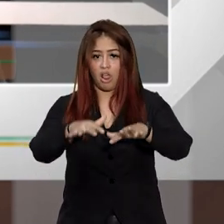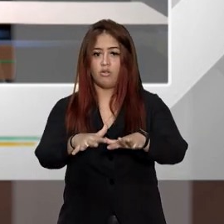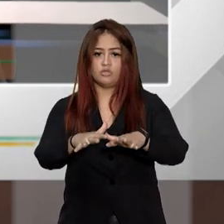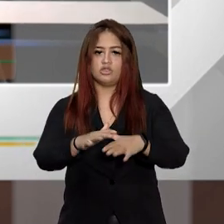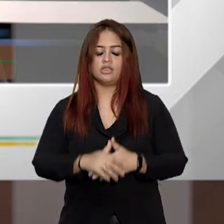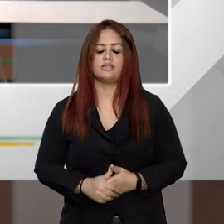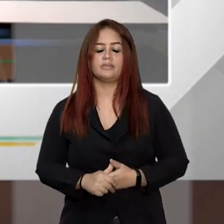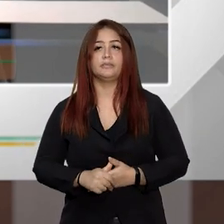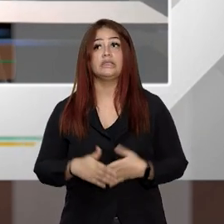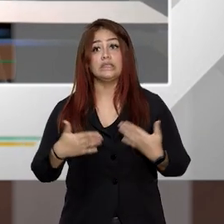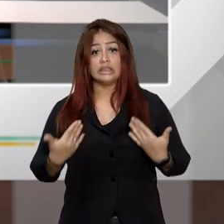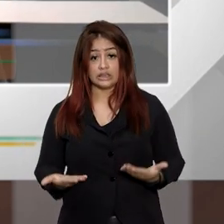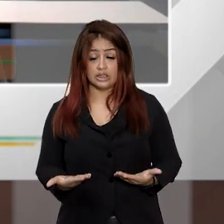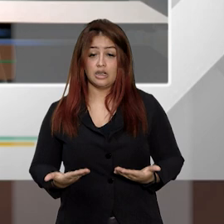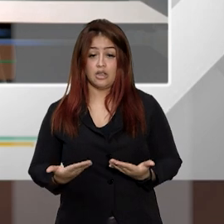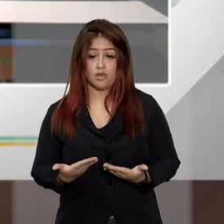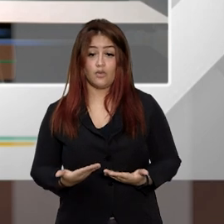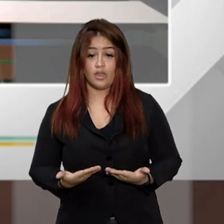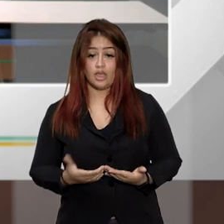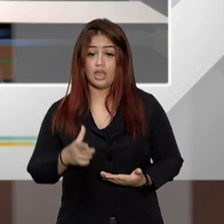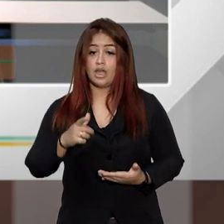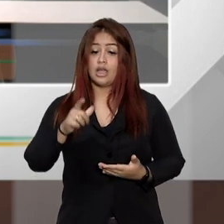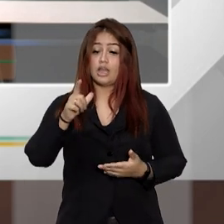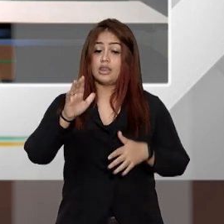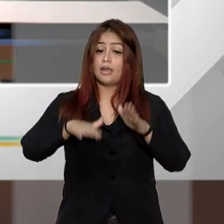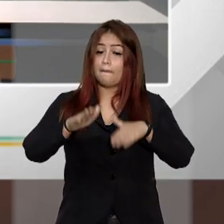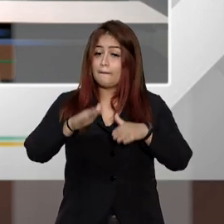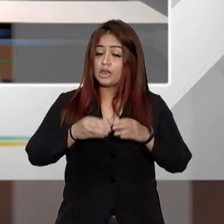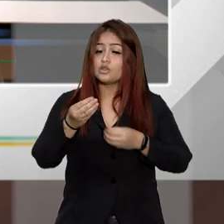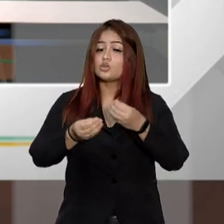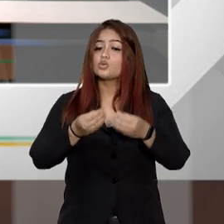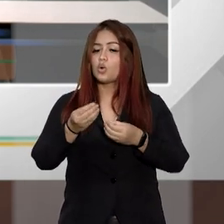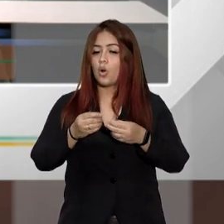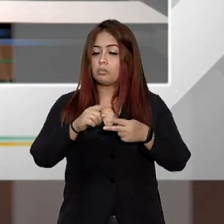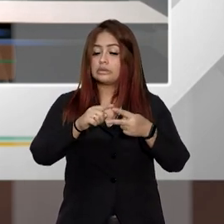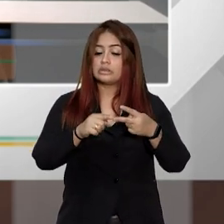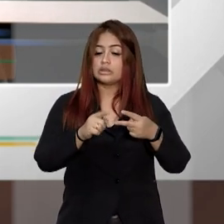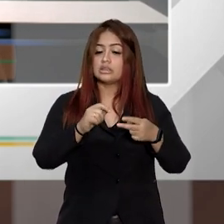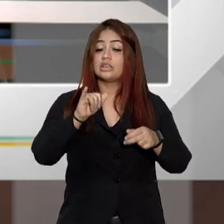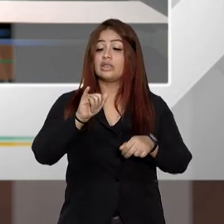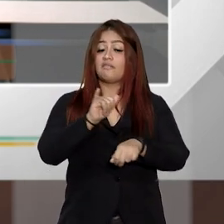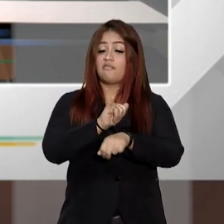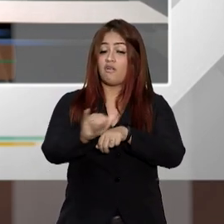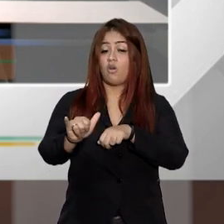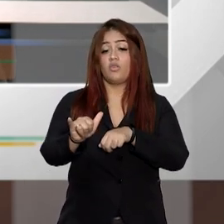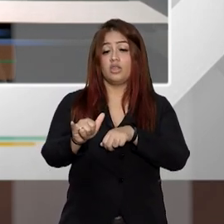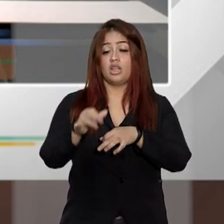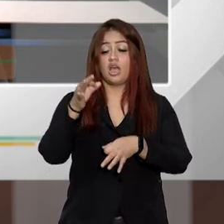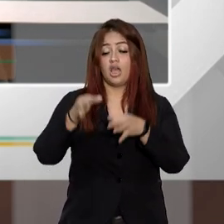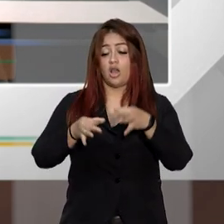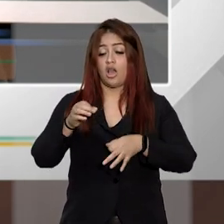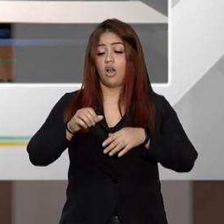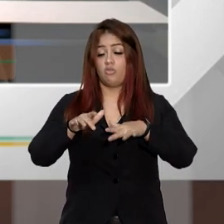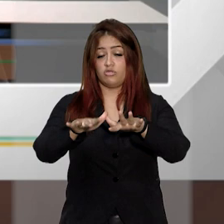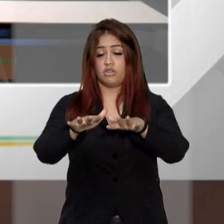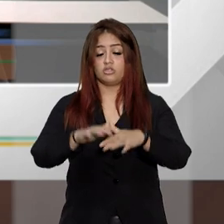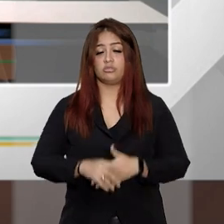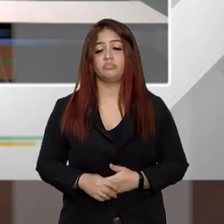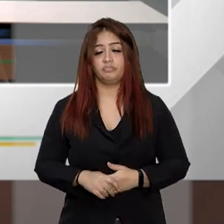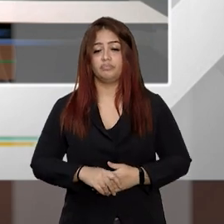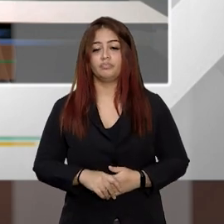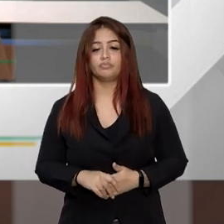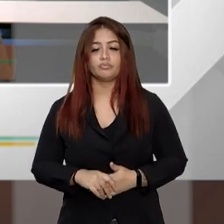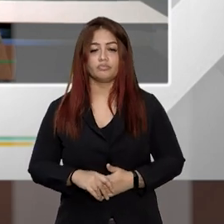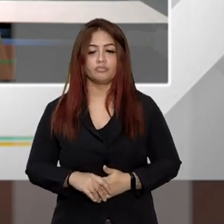do processo. Então, os efeitos são distintos dependendo de qual das partes deixam de comparecer à audiência.